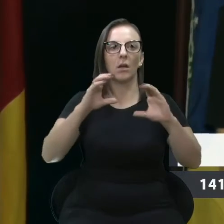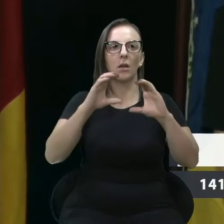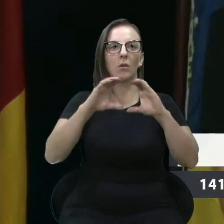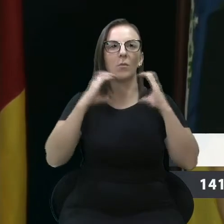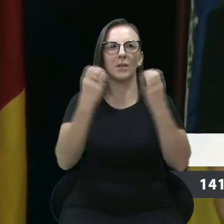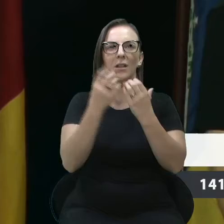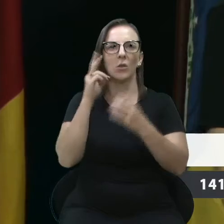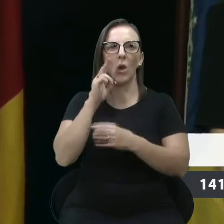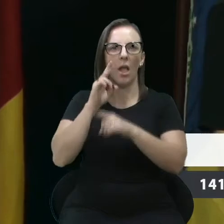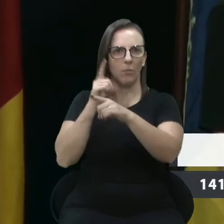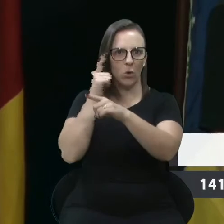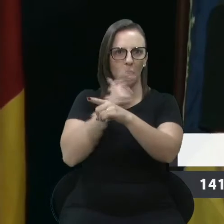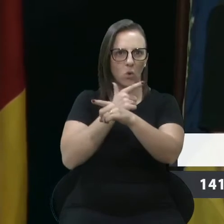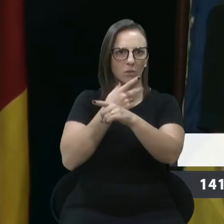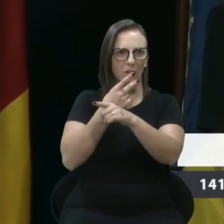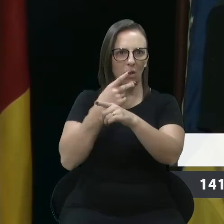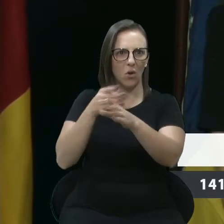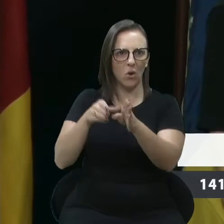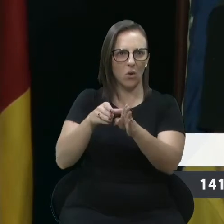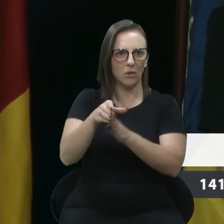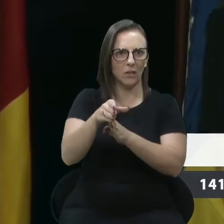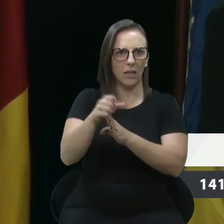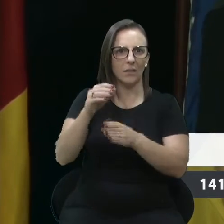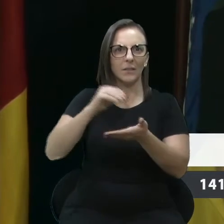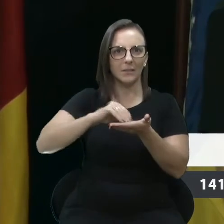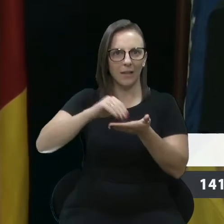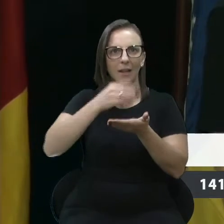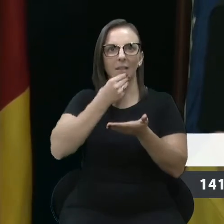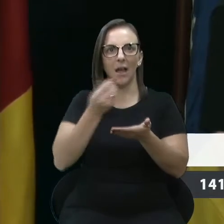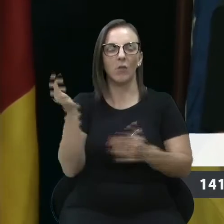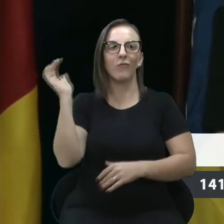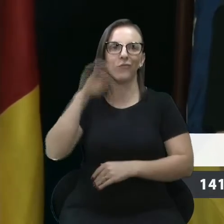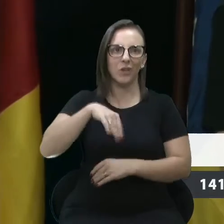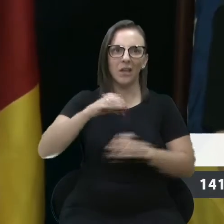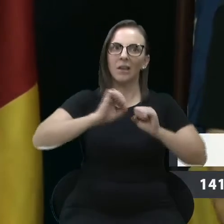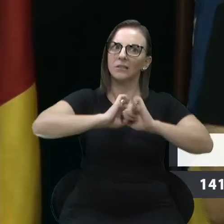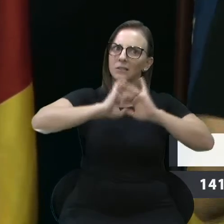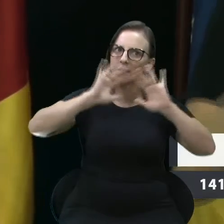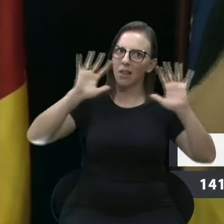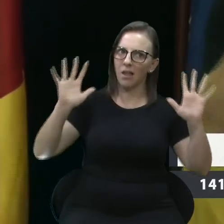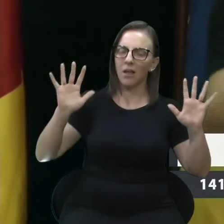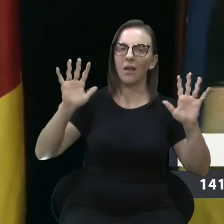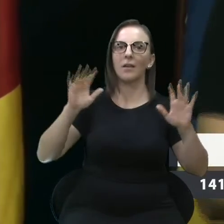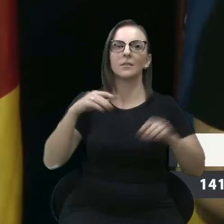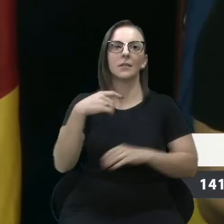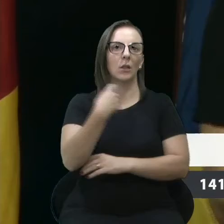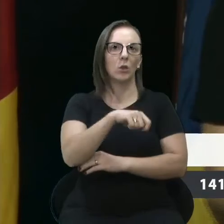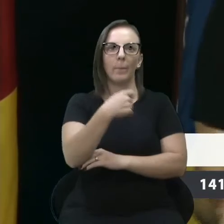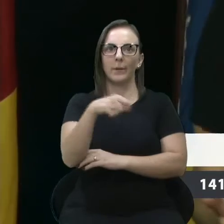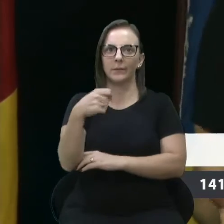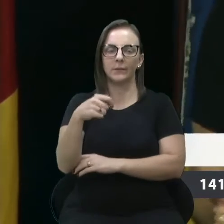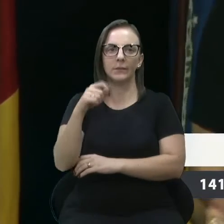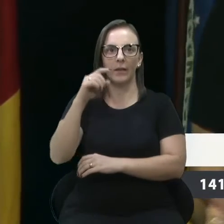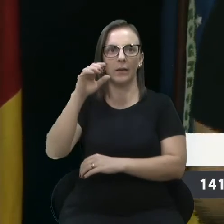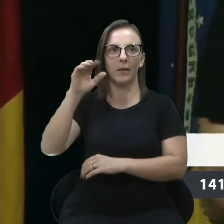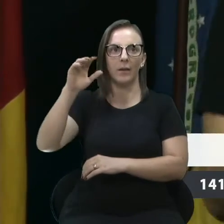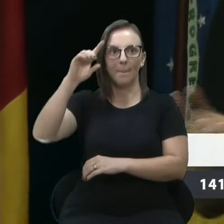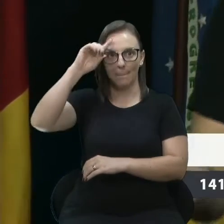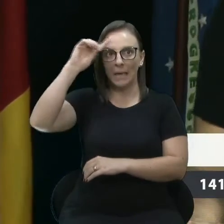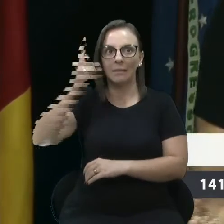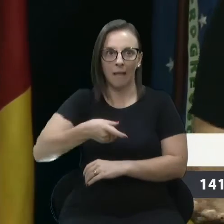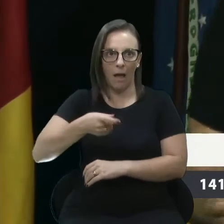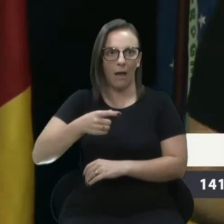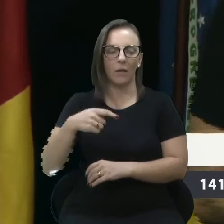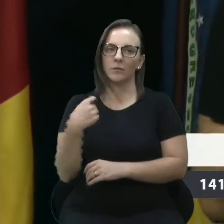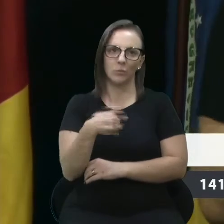lembro, chegou a sugerir que o secretário viesse até essa casa para prestar alguns esclarecimentos, que a gente não precisa convocar ele, vereador Ues, eu acho que não